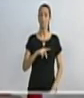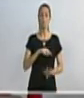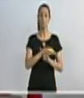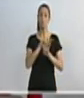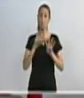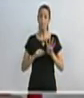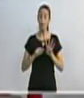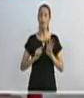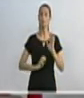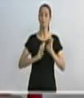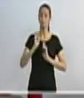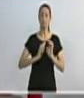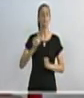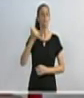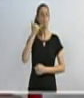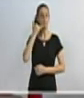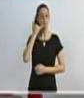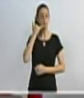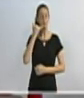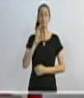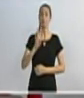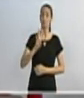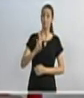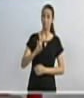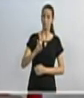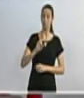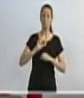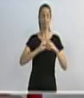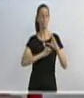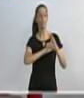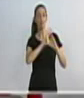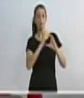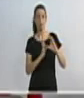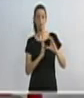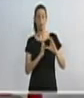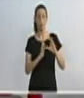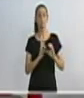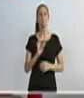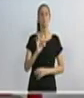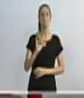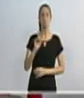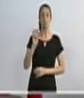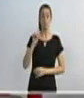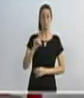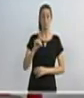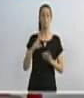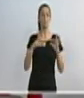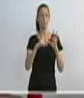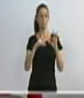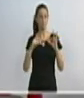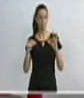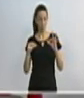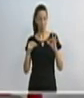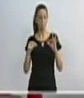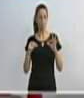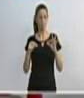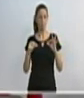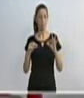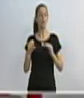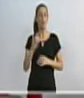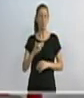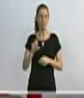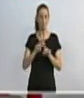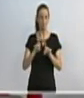empresas, Vivo, Claro, Oi, a TIM, a FAEMA, Alexandre Balgato, Ivo